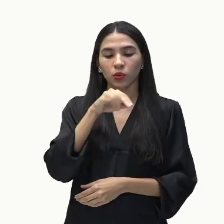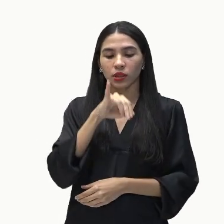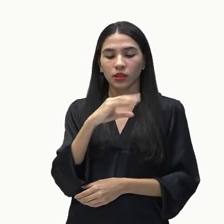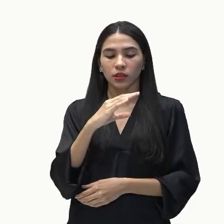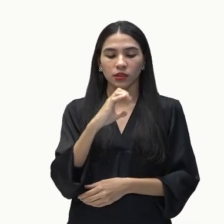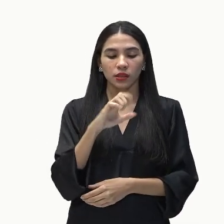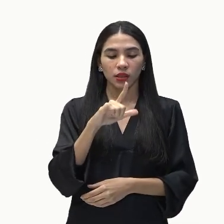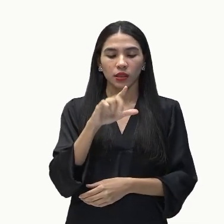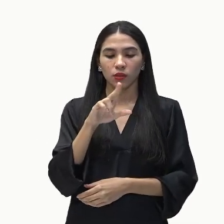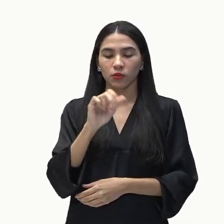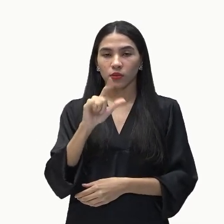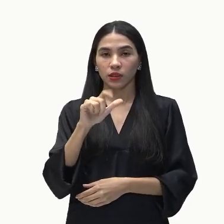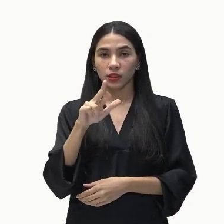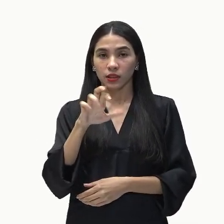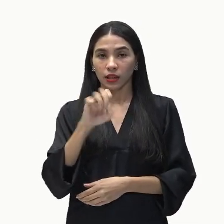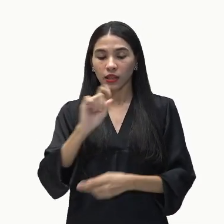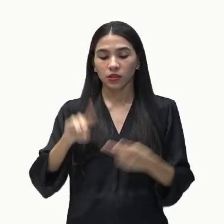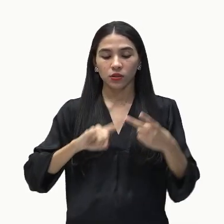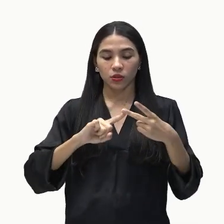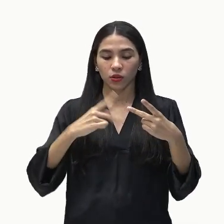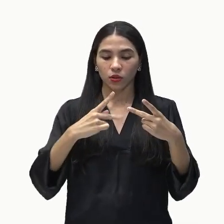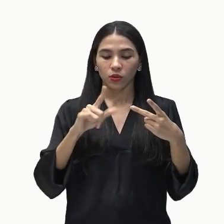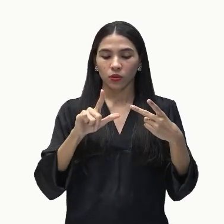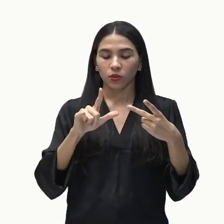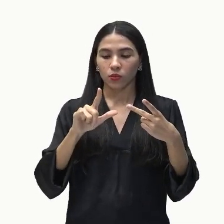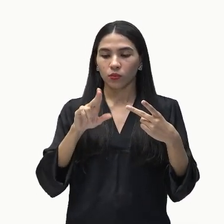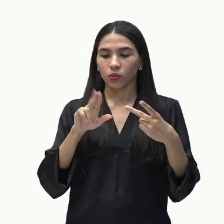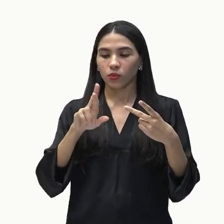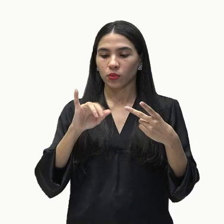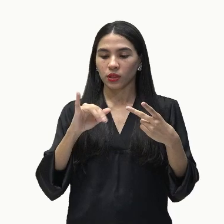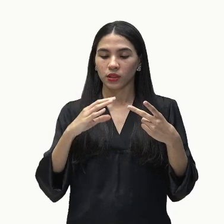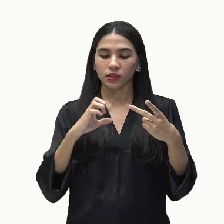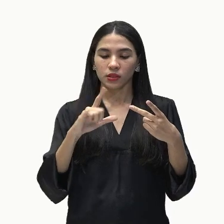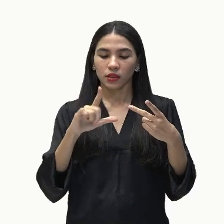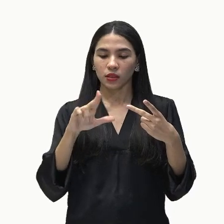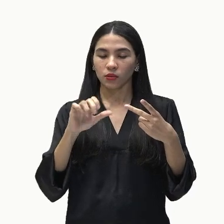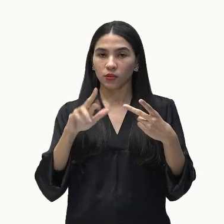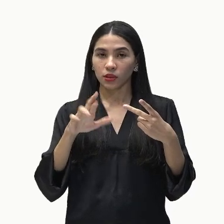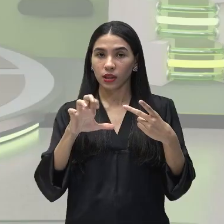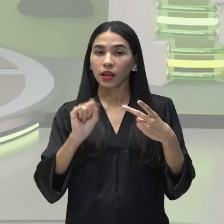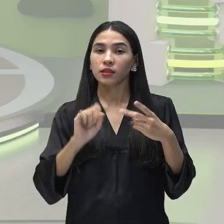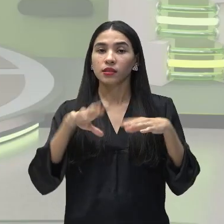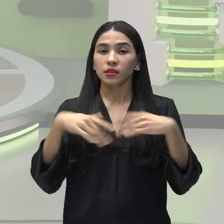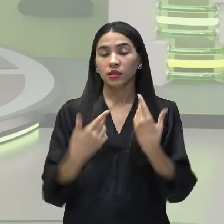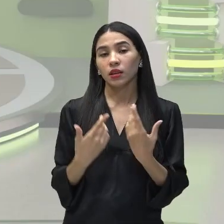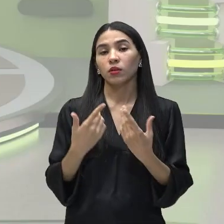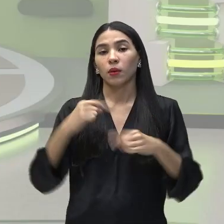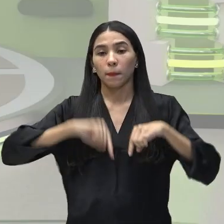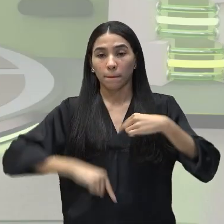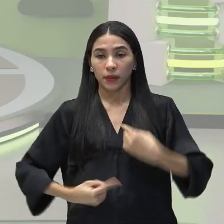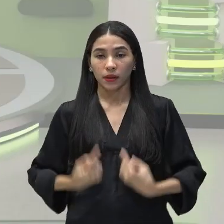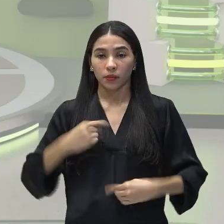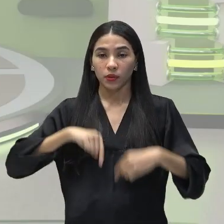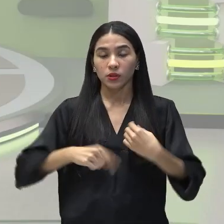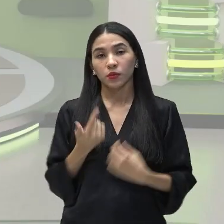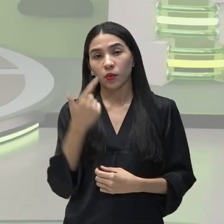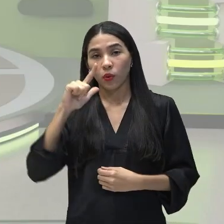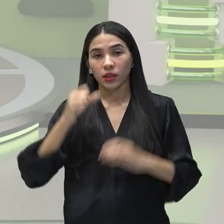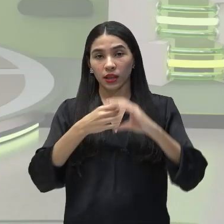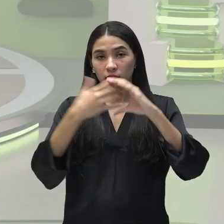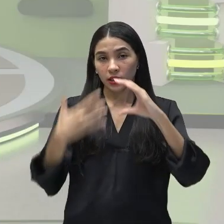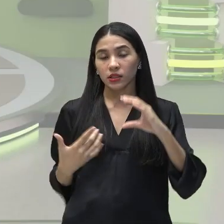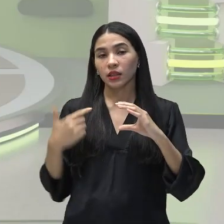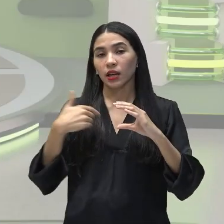ou pluricelulares. E por falar em metabolismo, essa é a outra característica que eu separei também aí para